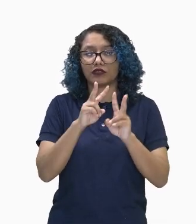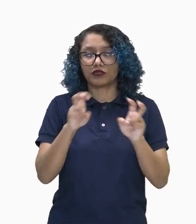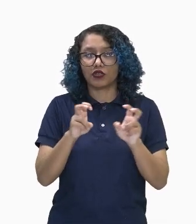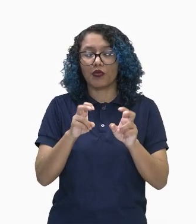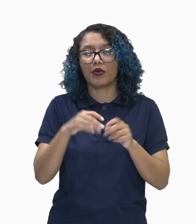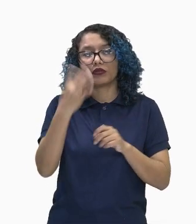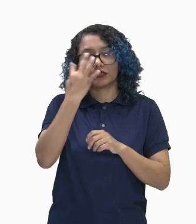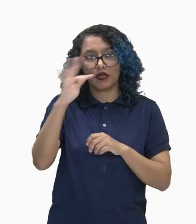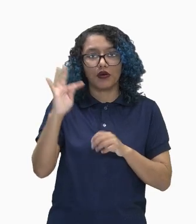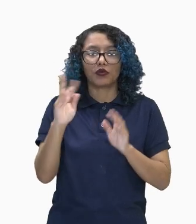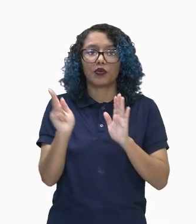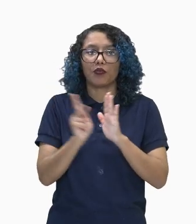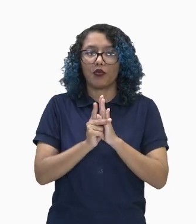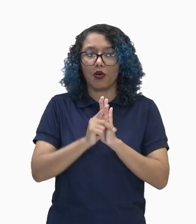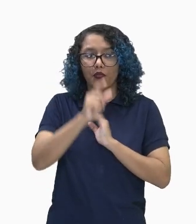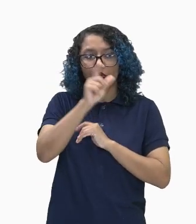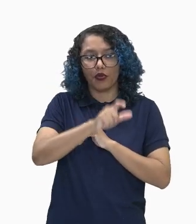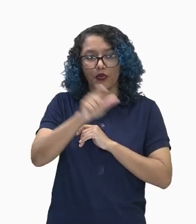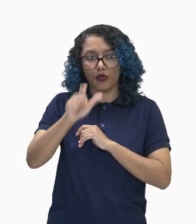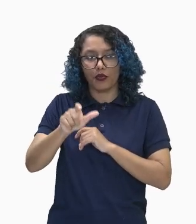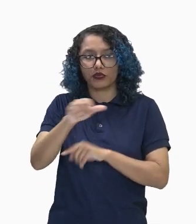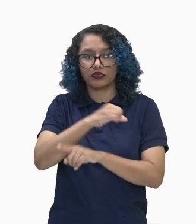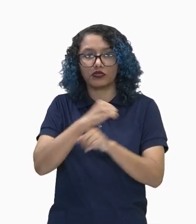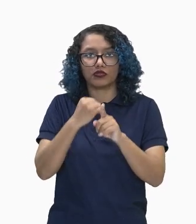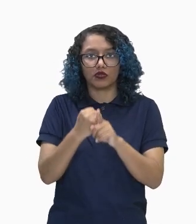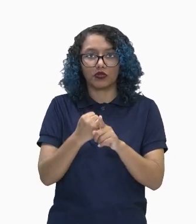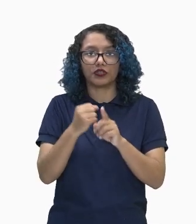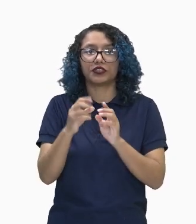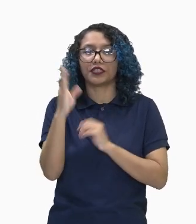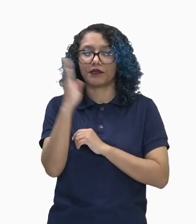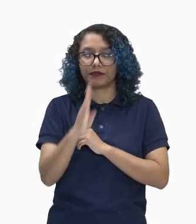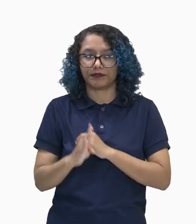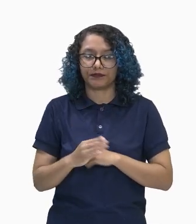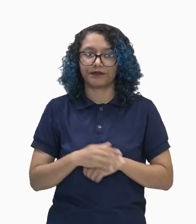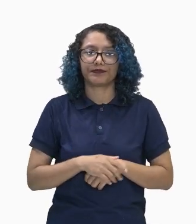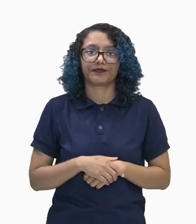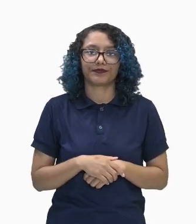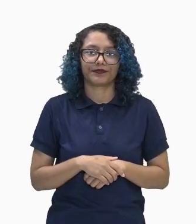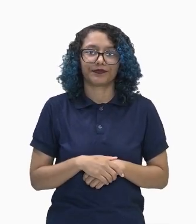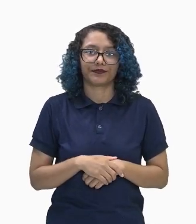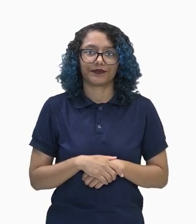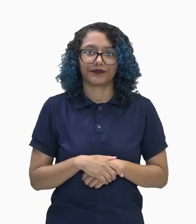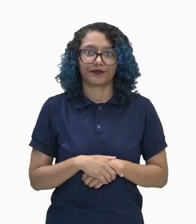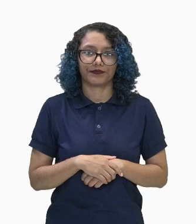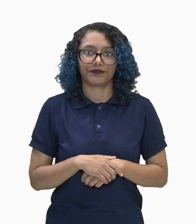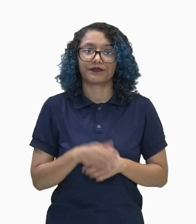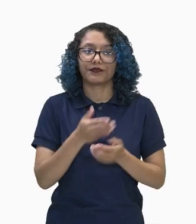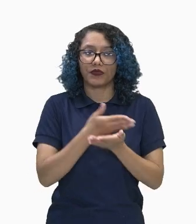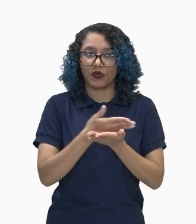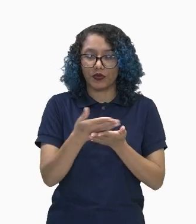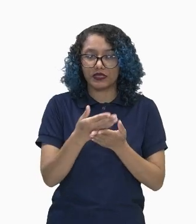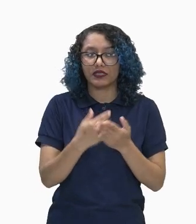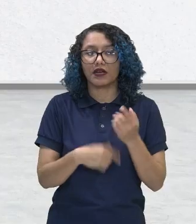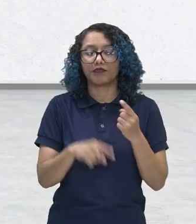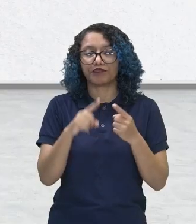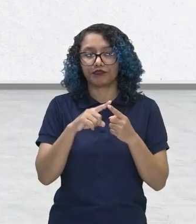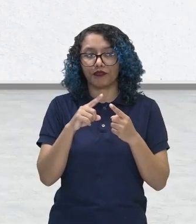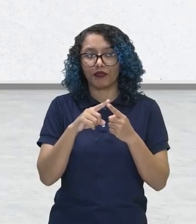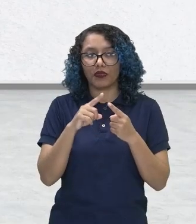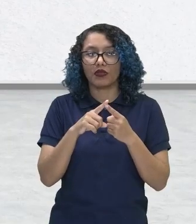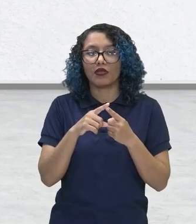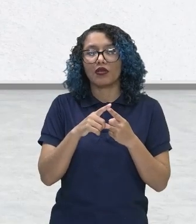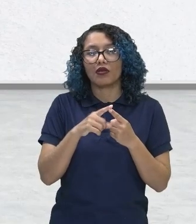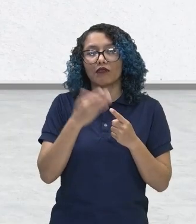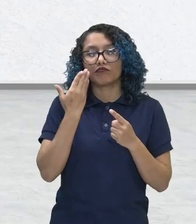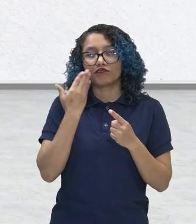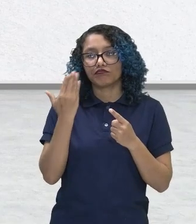brasileira, certo? Vamos então começar aí. Vamos começar com Gilberto Freire, né? Que é o